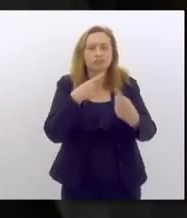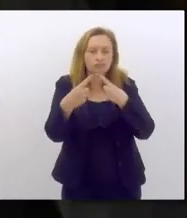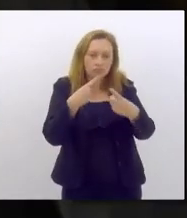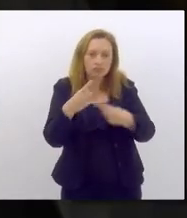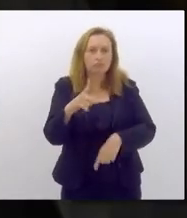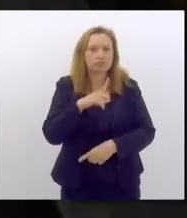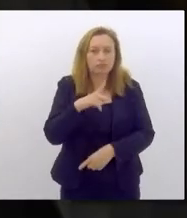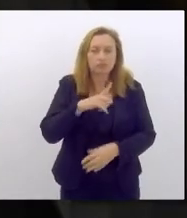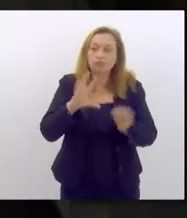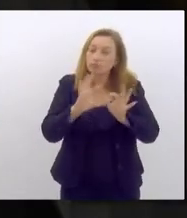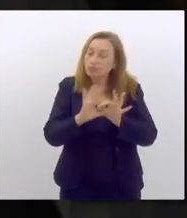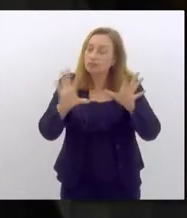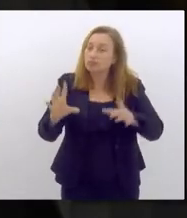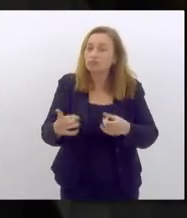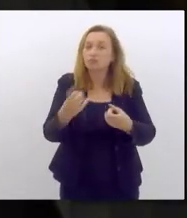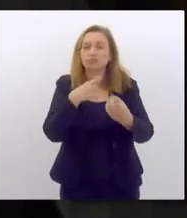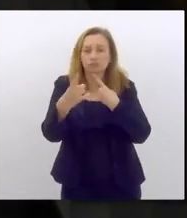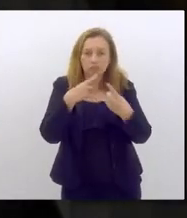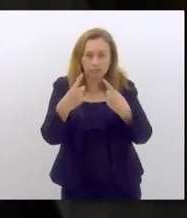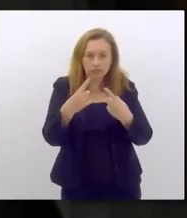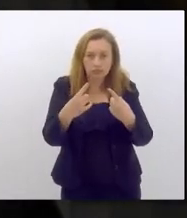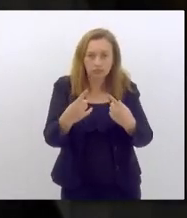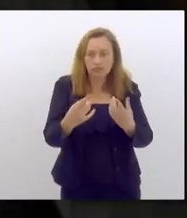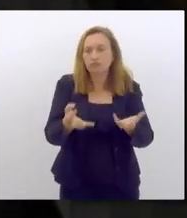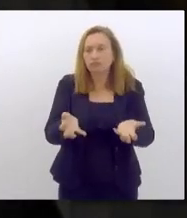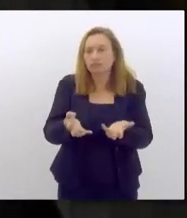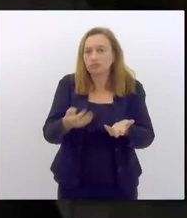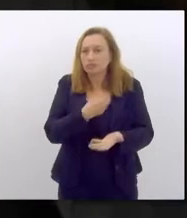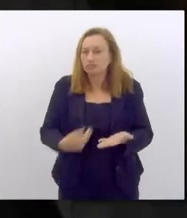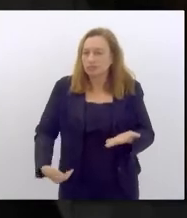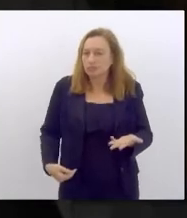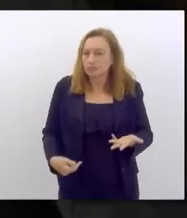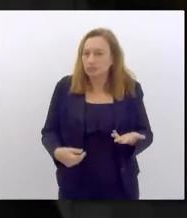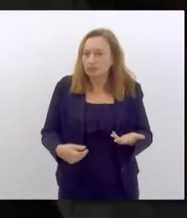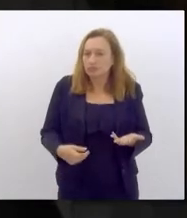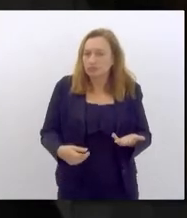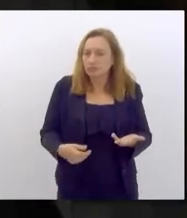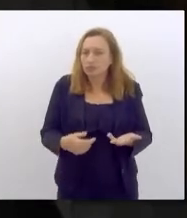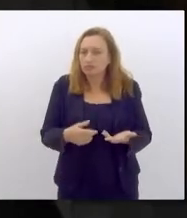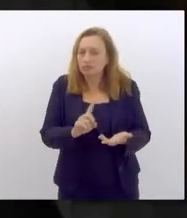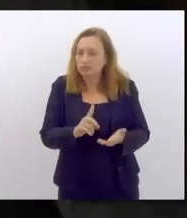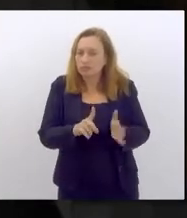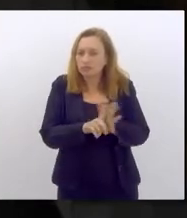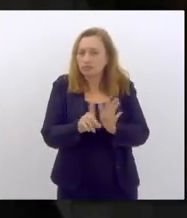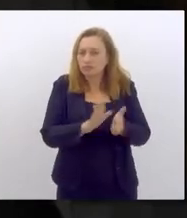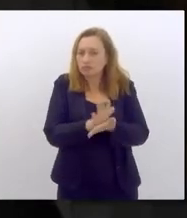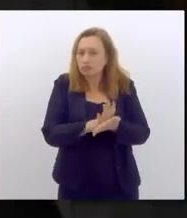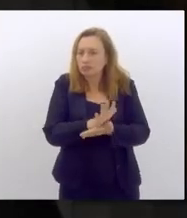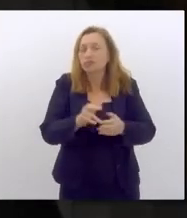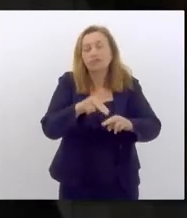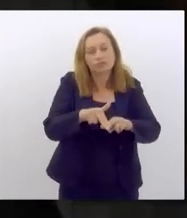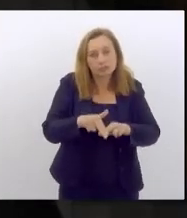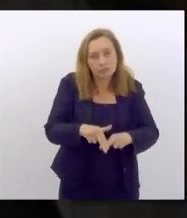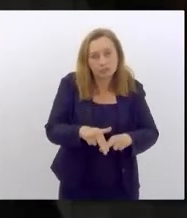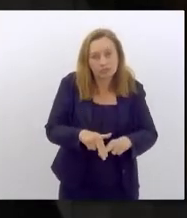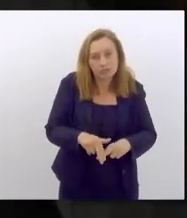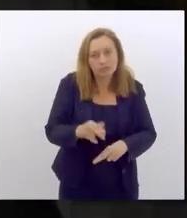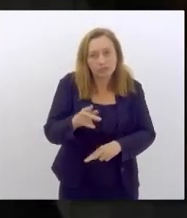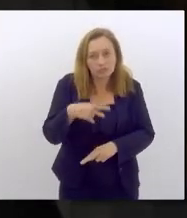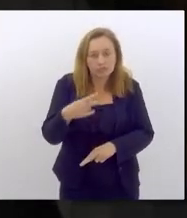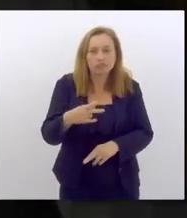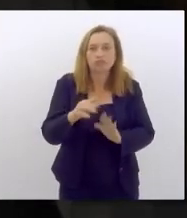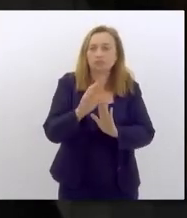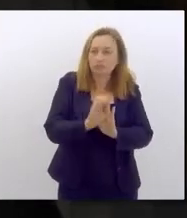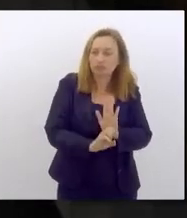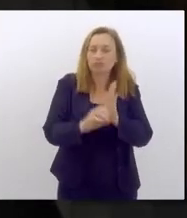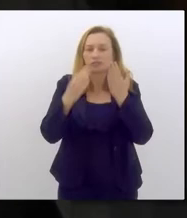A democracia se faz no diálogo. Eles querem governar autocraticamente. Por isso que já está pacificado aqui, pelas emendas